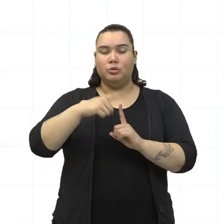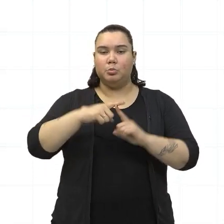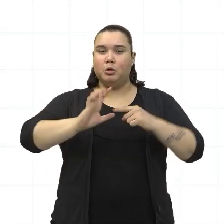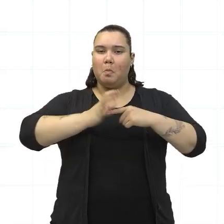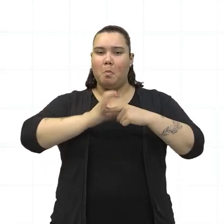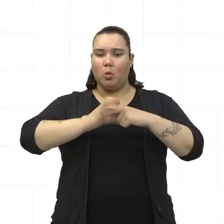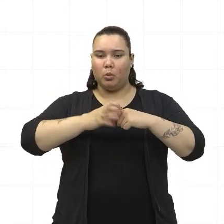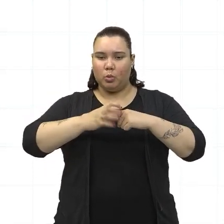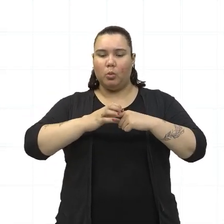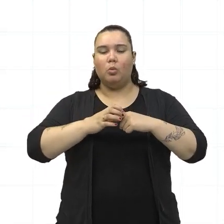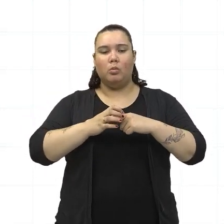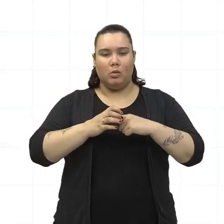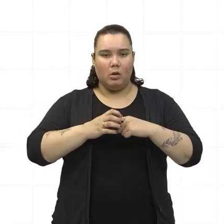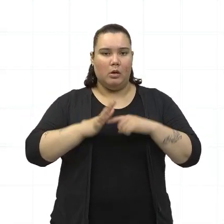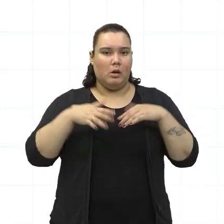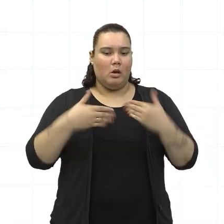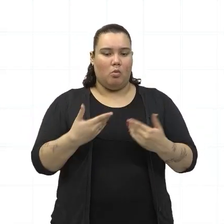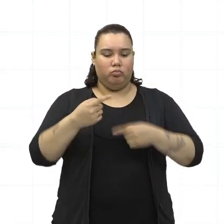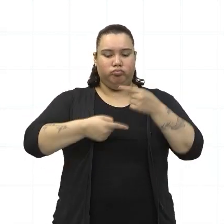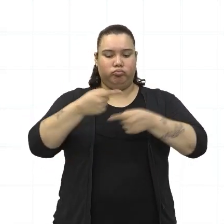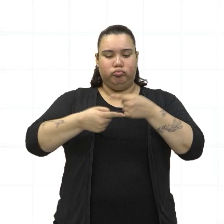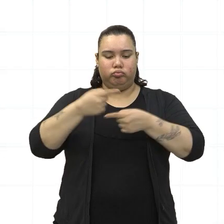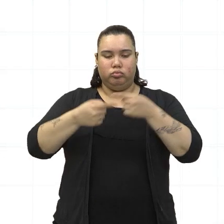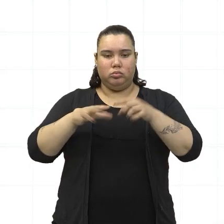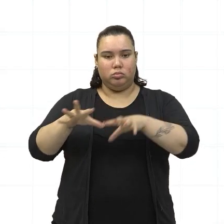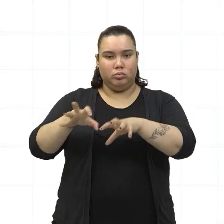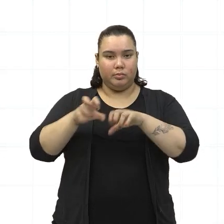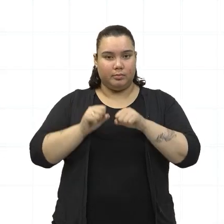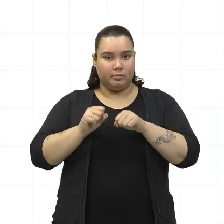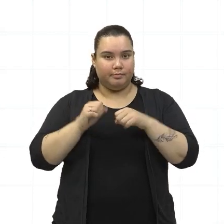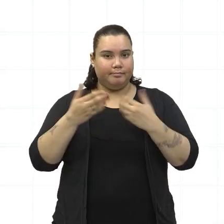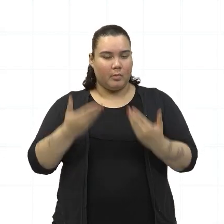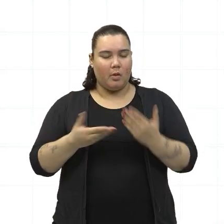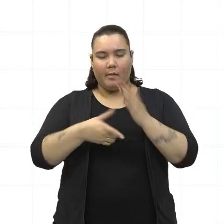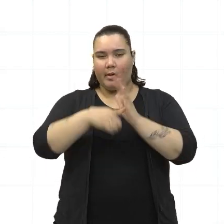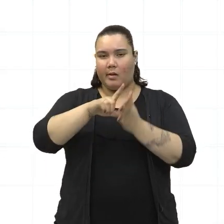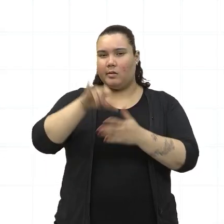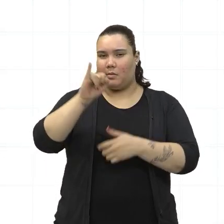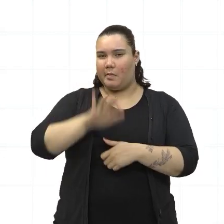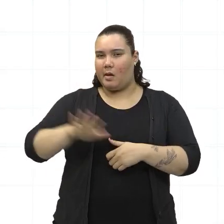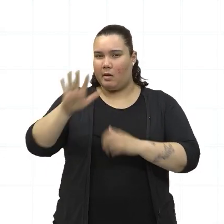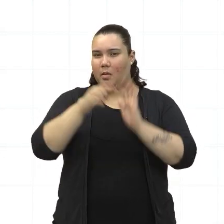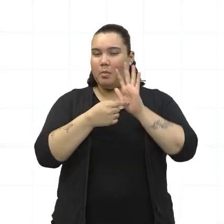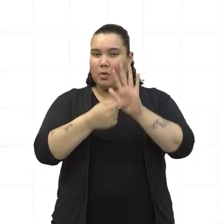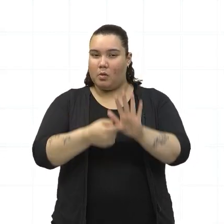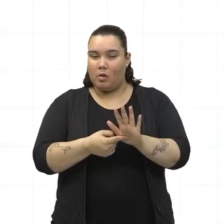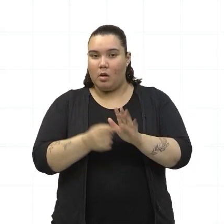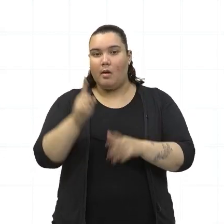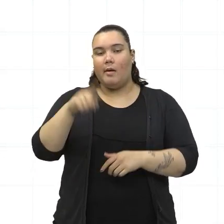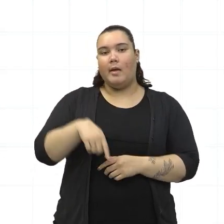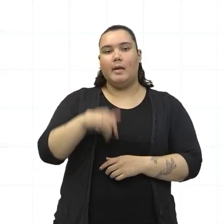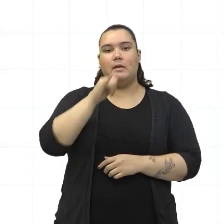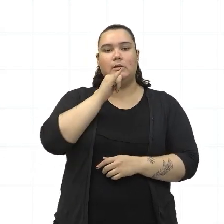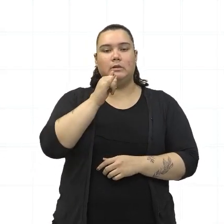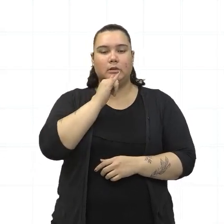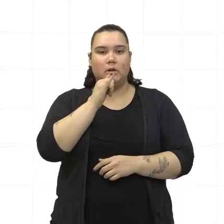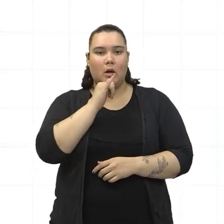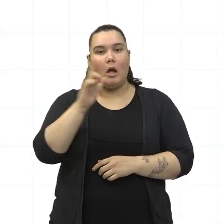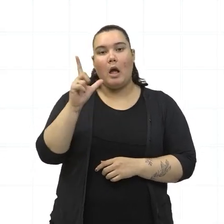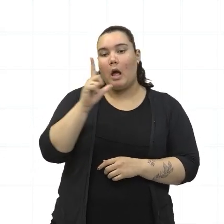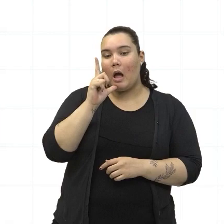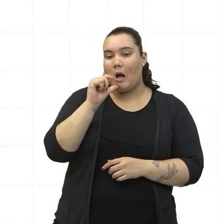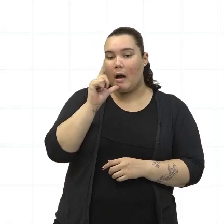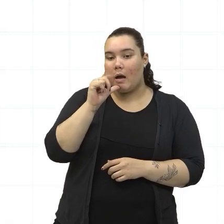alguma força motriz. E como a gente pôde observar nas imagens anteriores, aquelas forças ali seriam, no caso, a força ali da